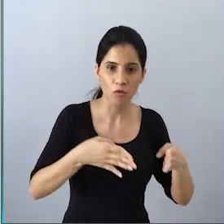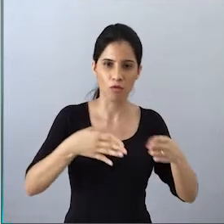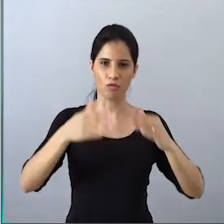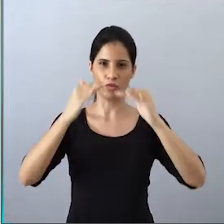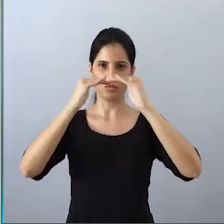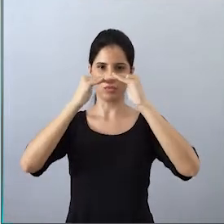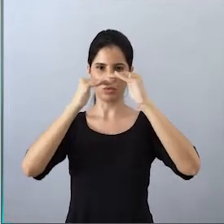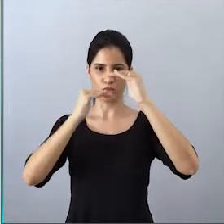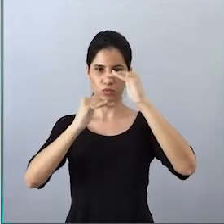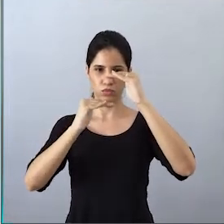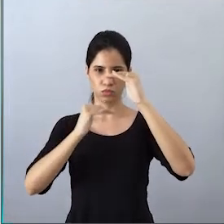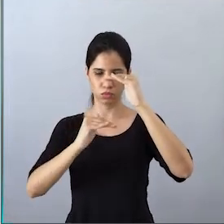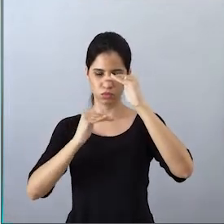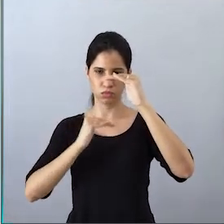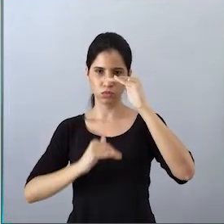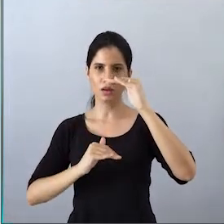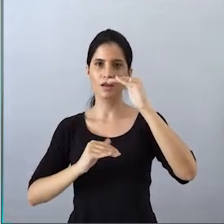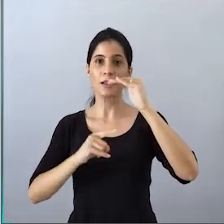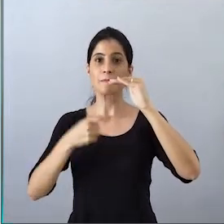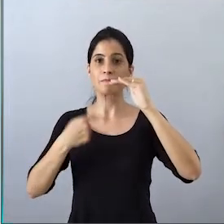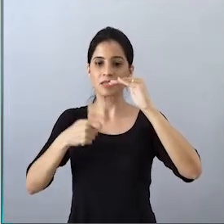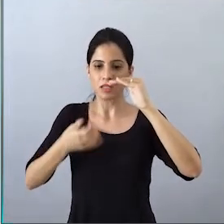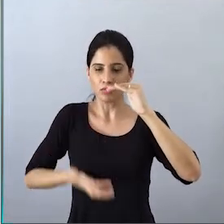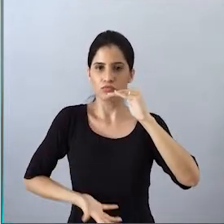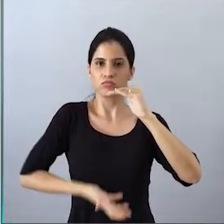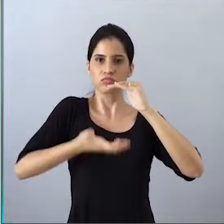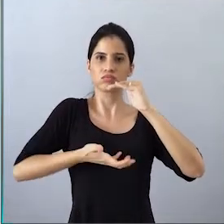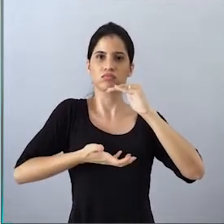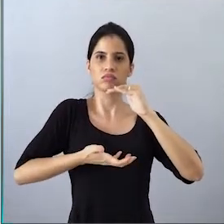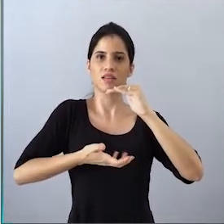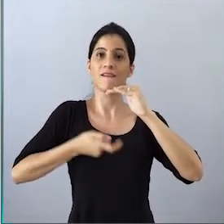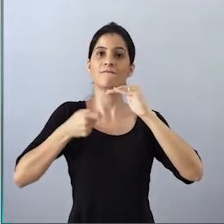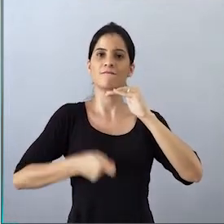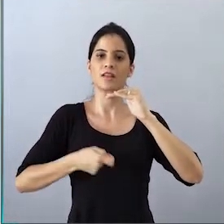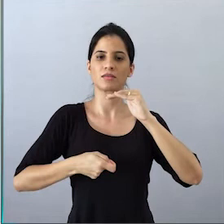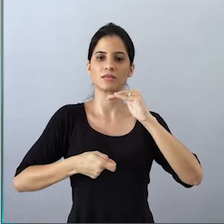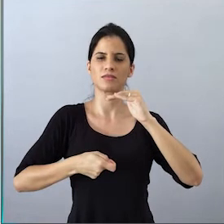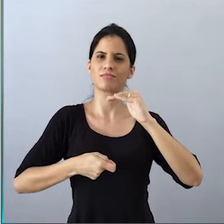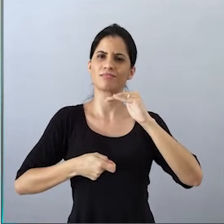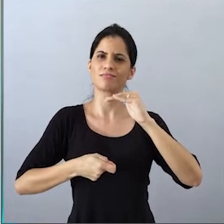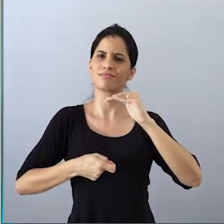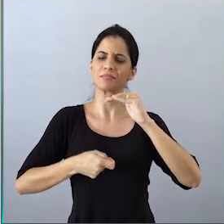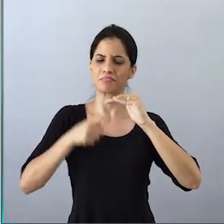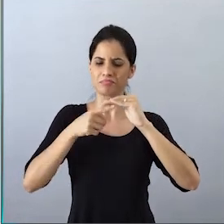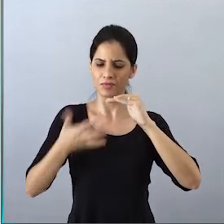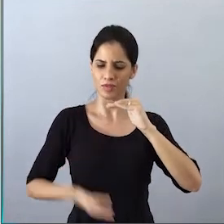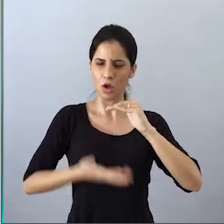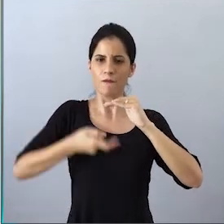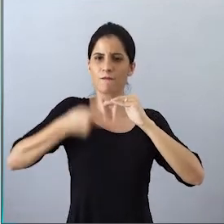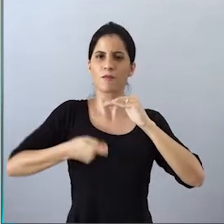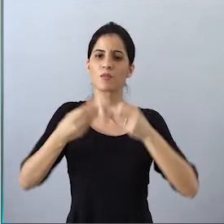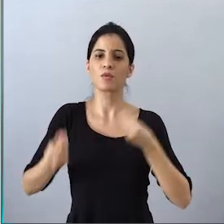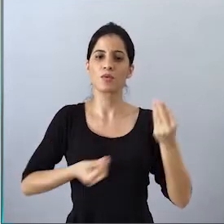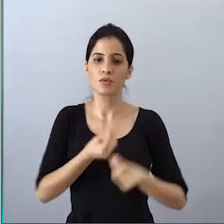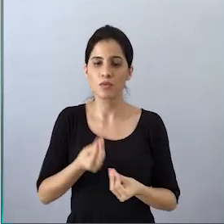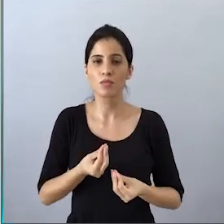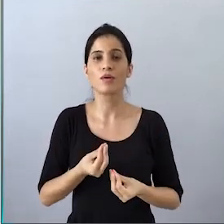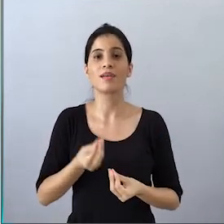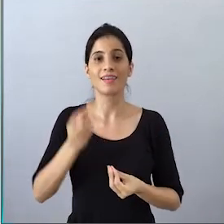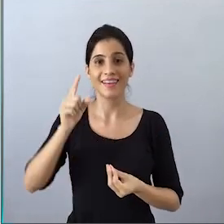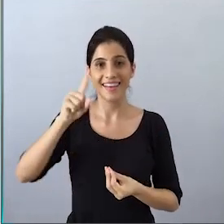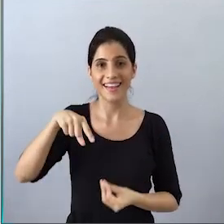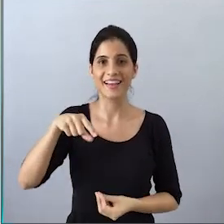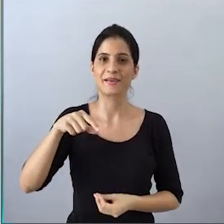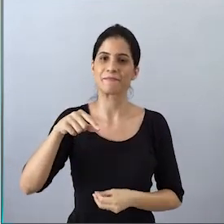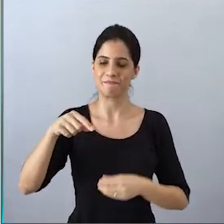juncionais de membrana, encontraremos que o epitélio deve ser sustentado para manter o seu posicionamento. Esta particularidade é